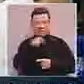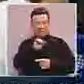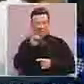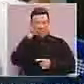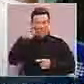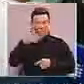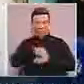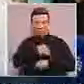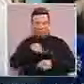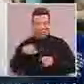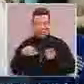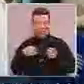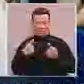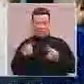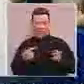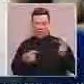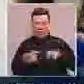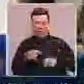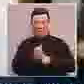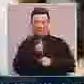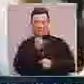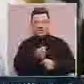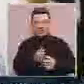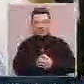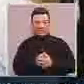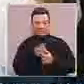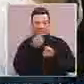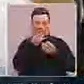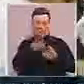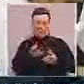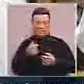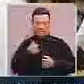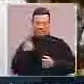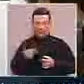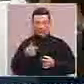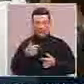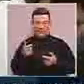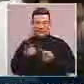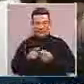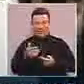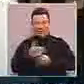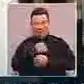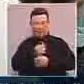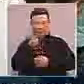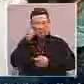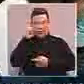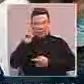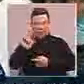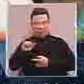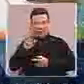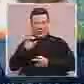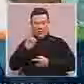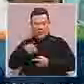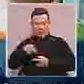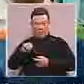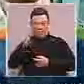são futuros médicos e estão aqui a fazer o quê? Ora bem, nós estamos a abraçar uma iniciativa da